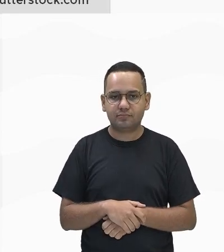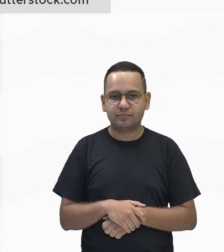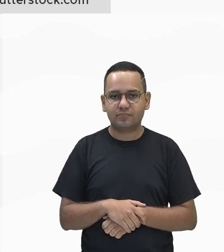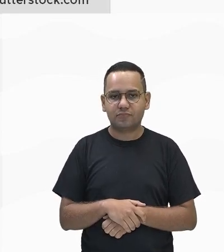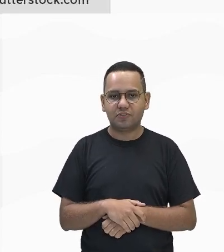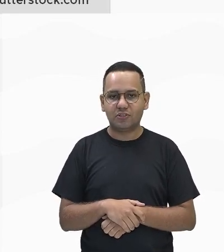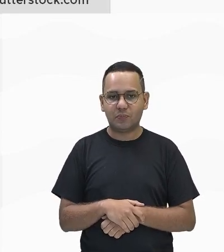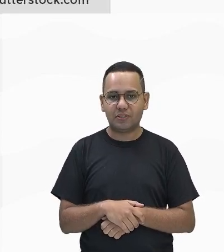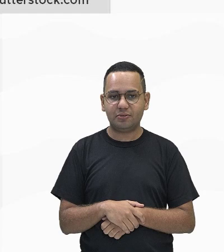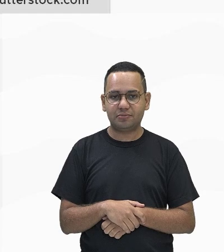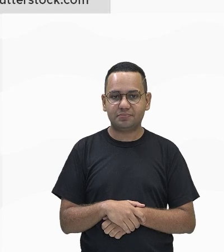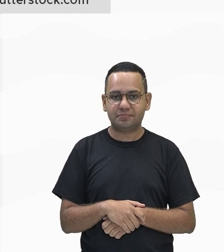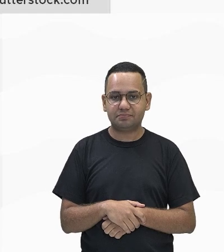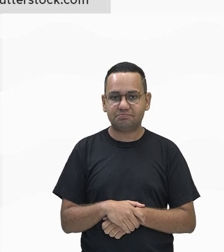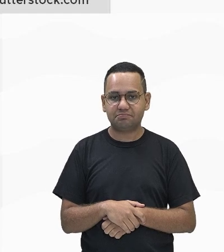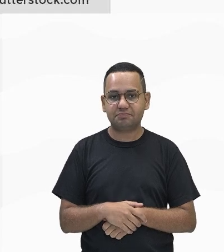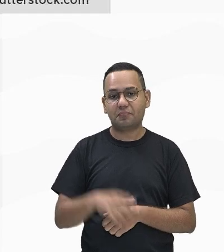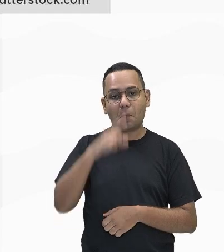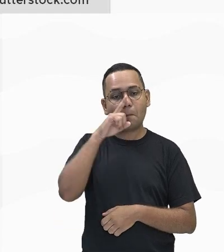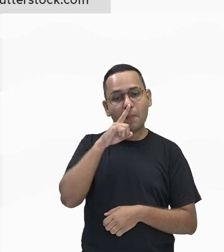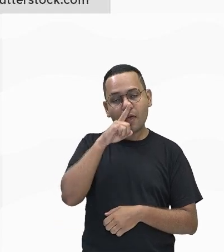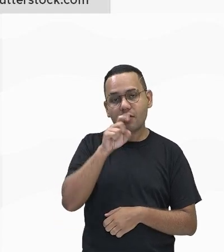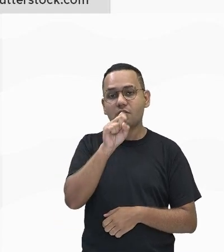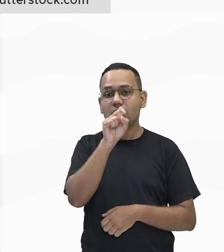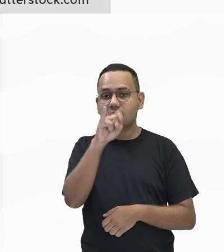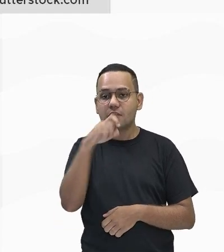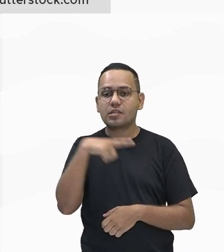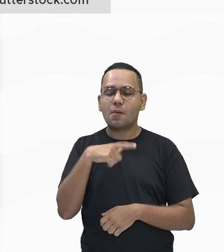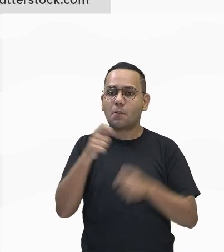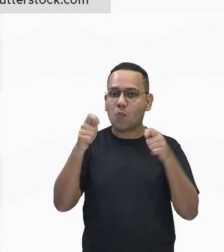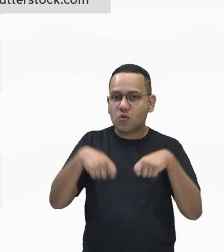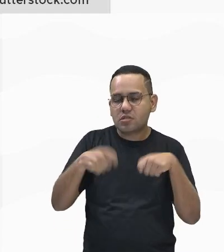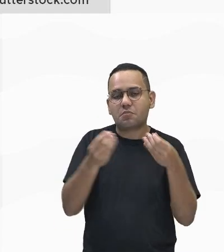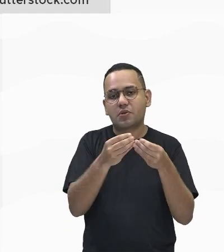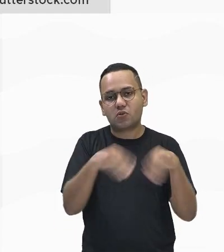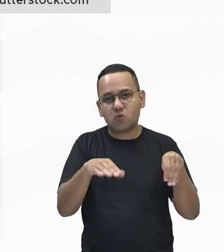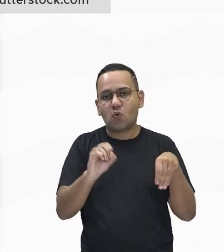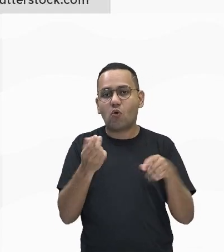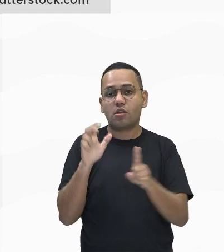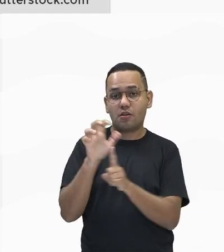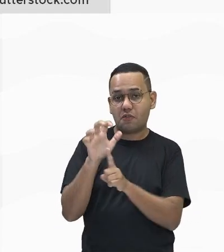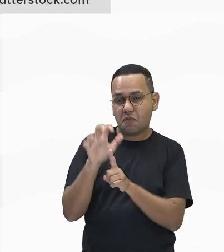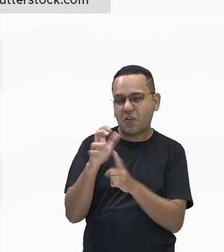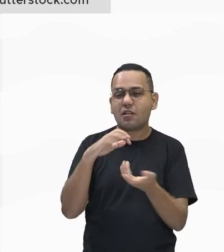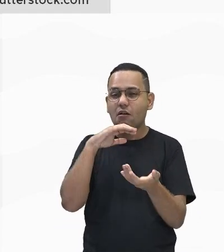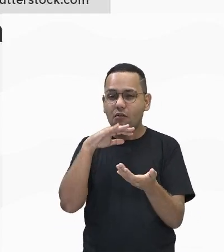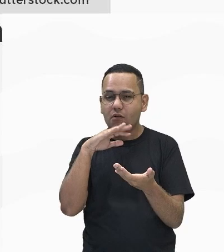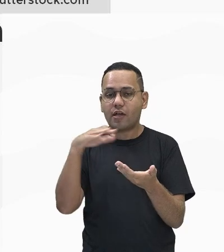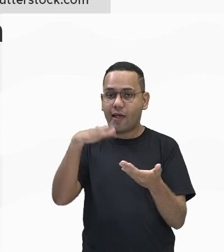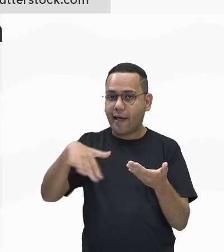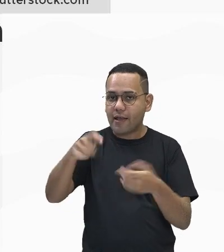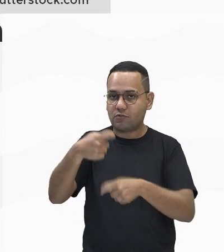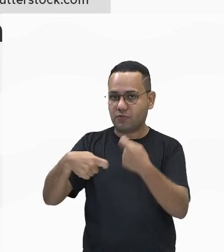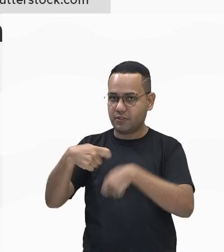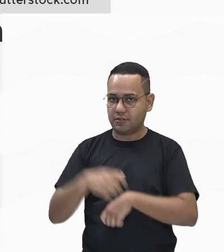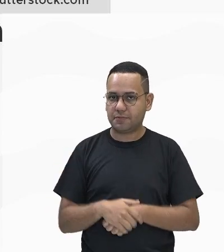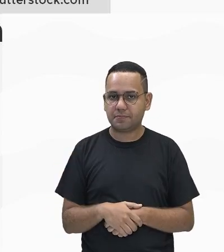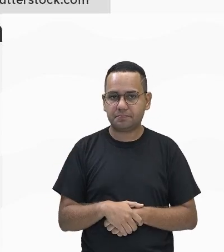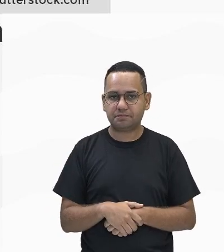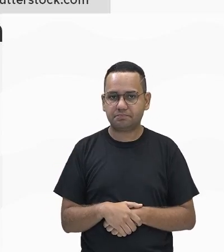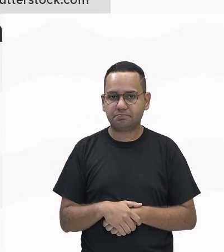a sua vida financeira. Tudo bem? E aí, onde é que eu vejo juros? Bem,